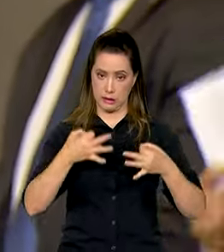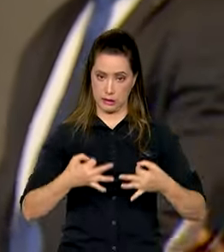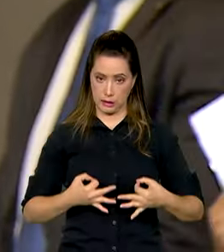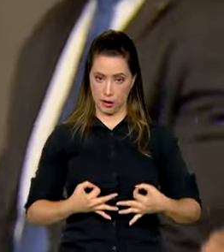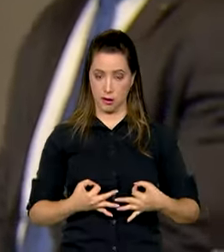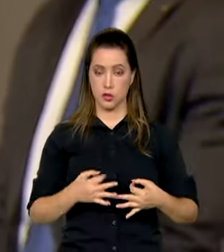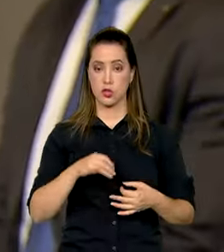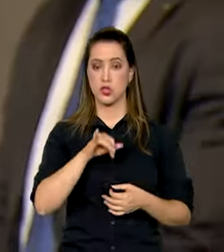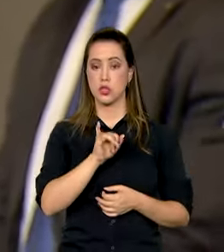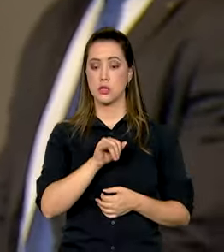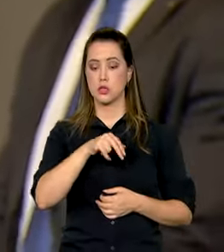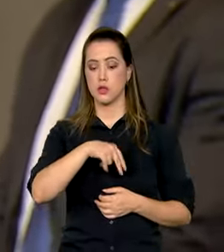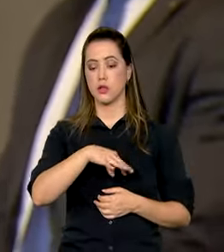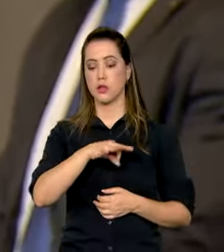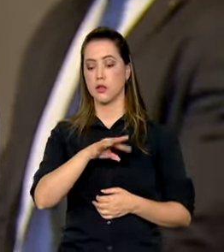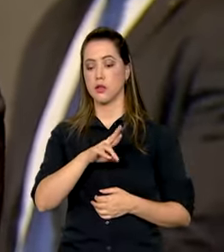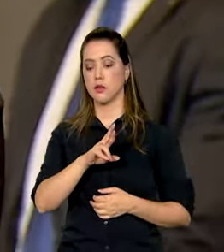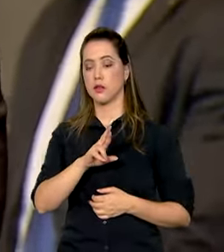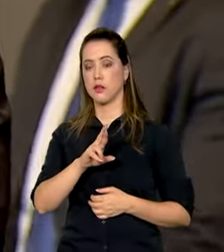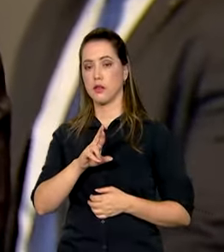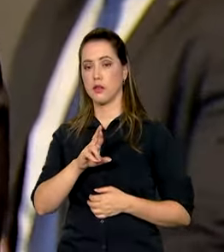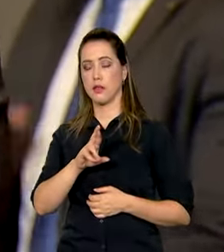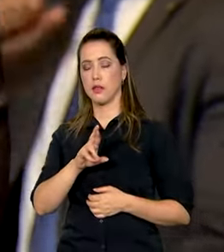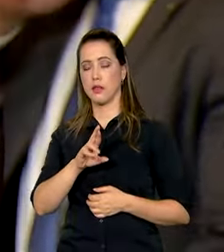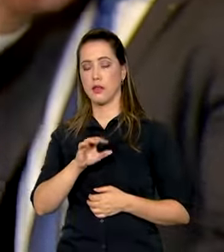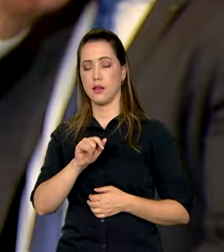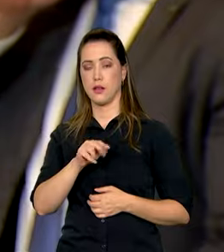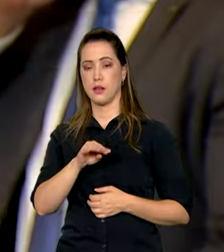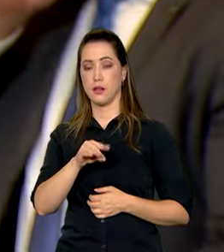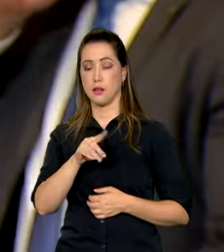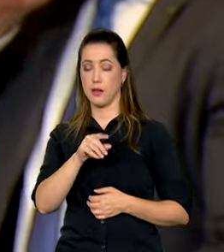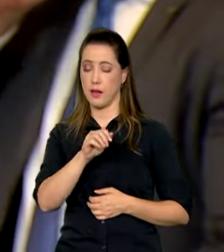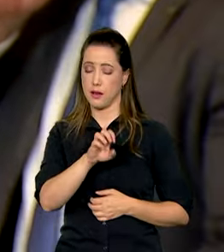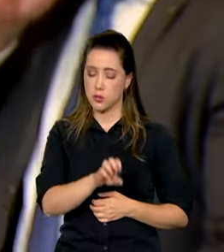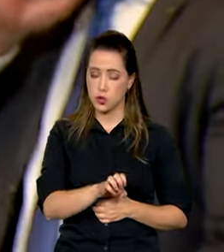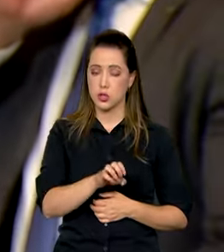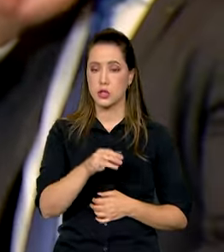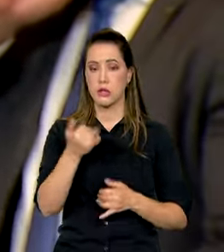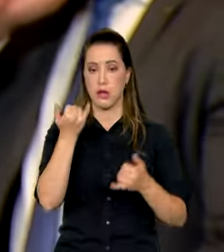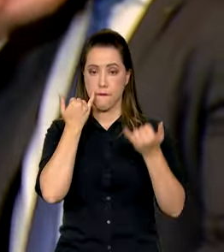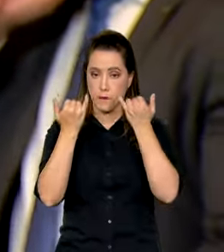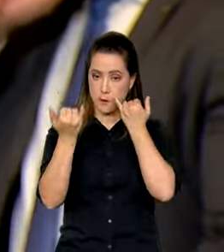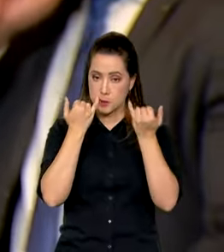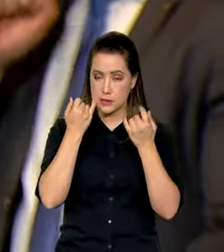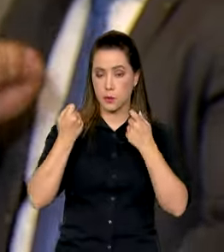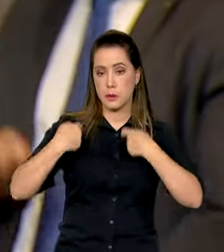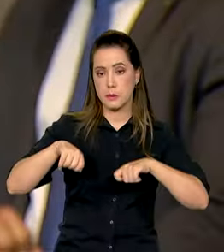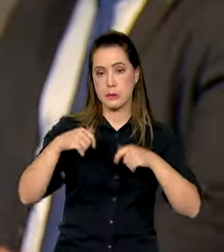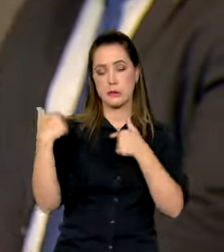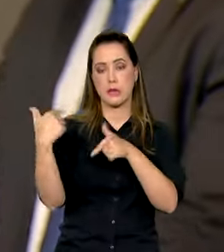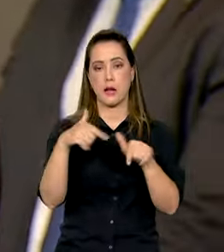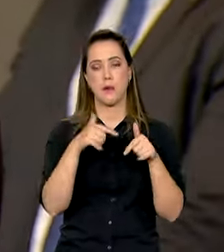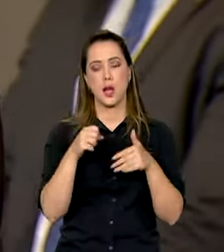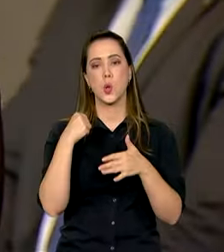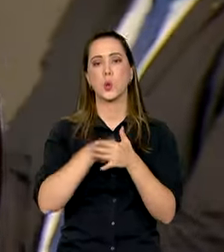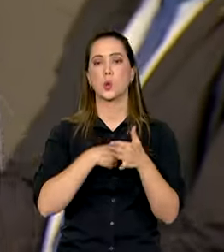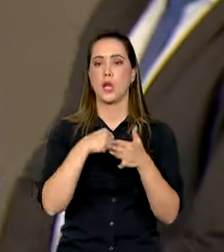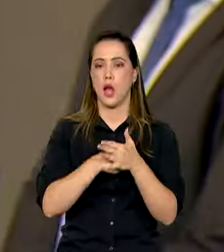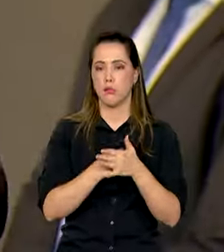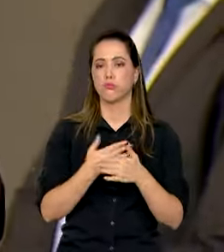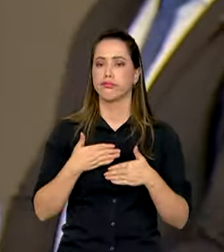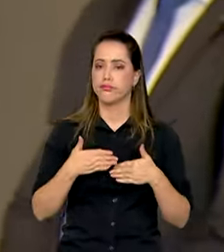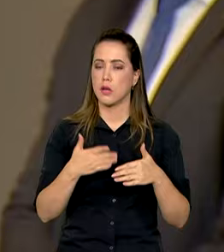isso que se diz, mas tem outros tantos temas que a gente também precisa trabalhar e enfrentar ao longo dos próximos anos